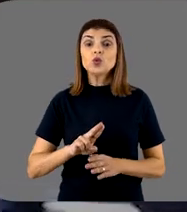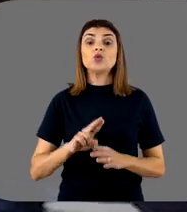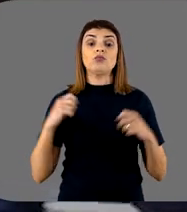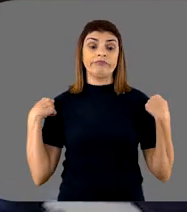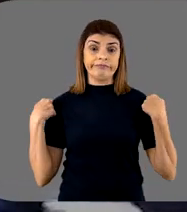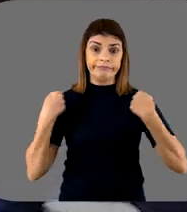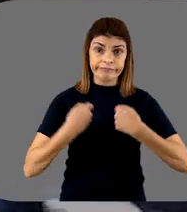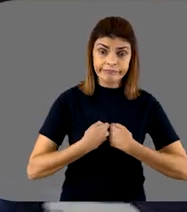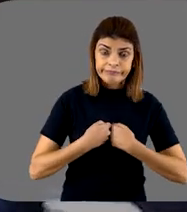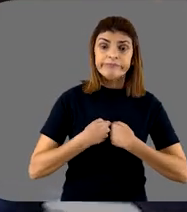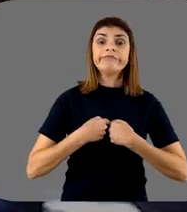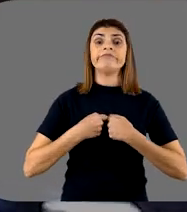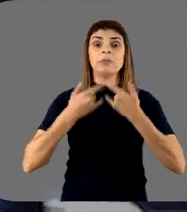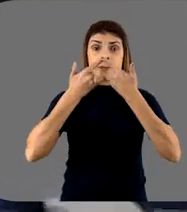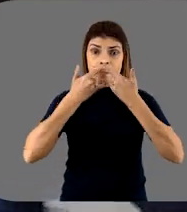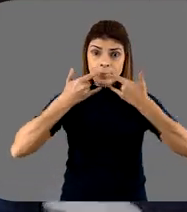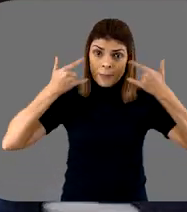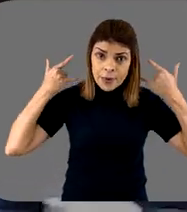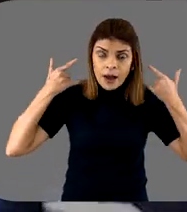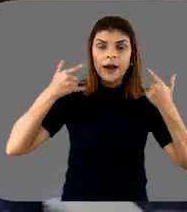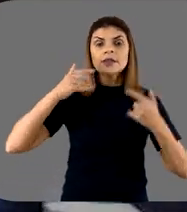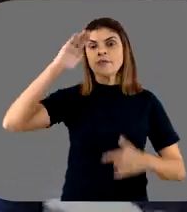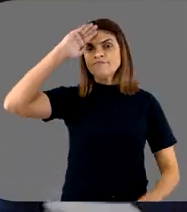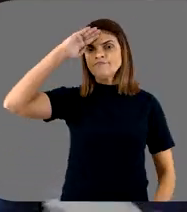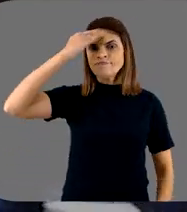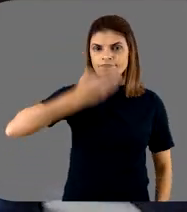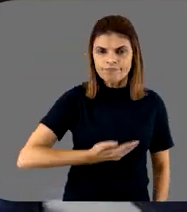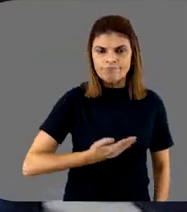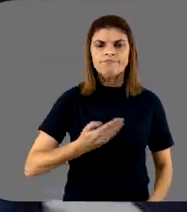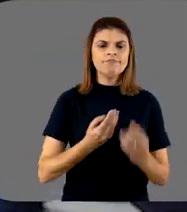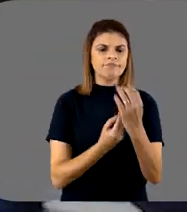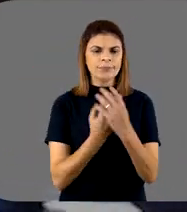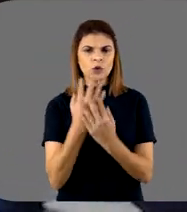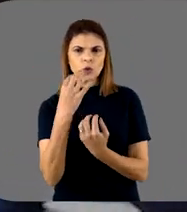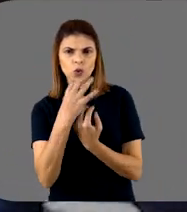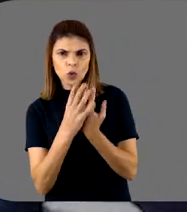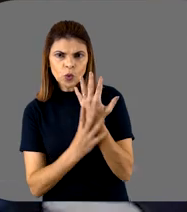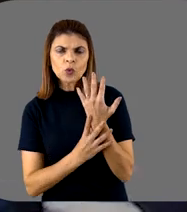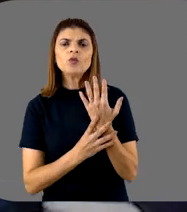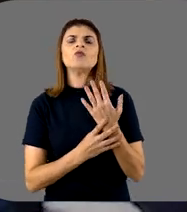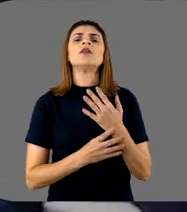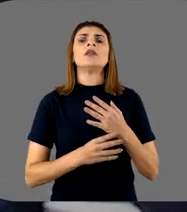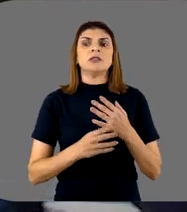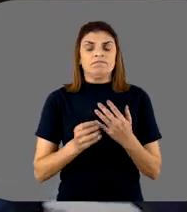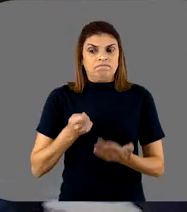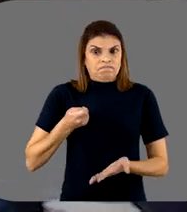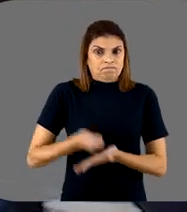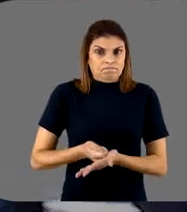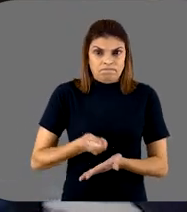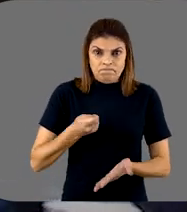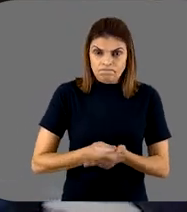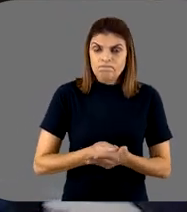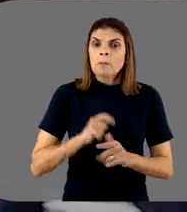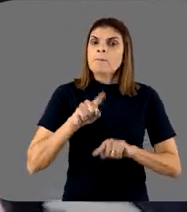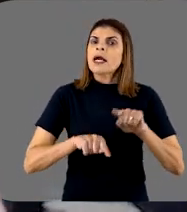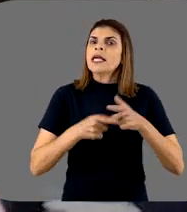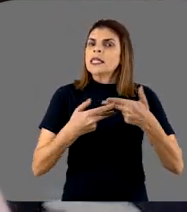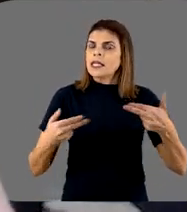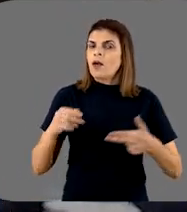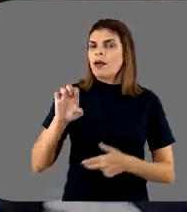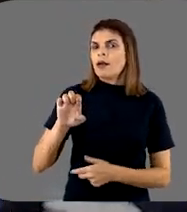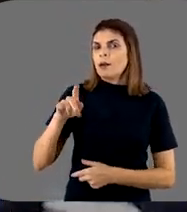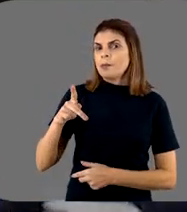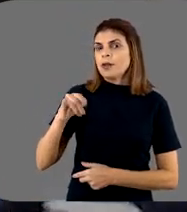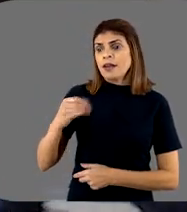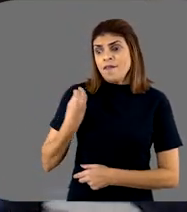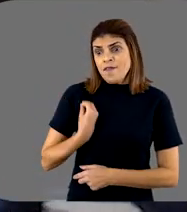Epi dentro da da irpi ah de forma muito muito rígida né